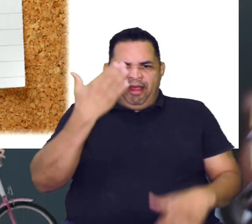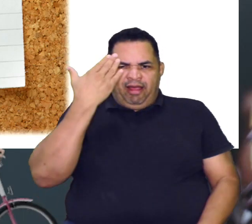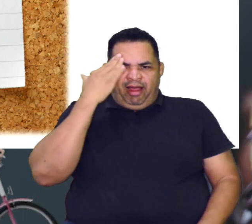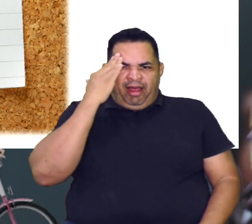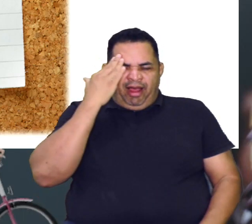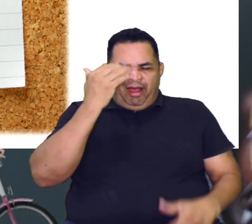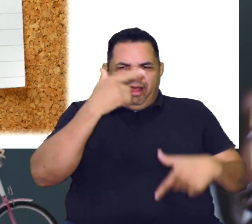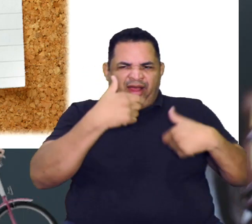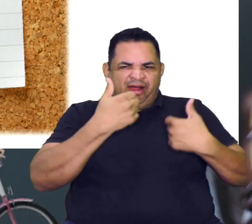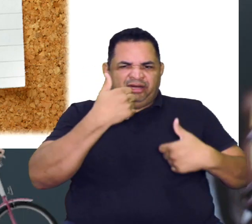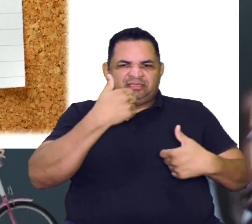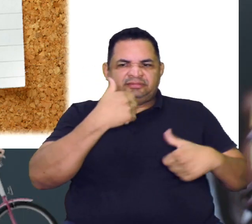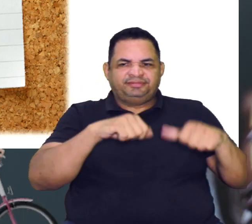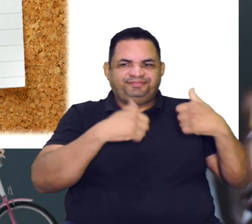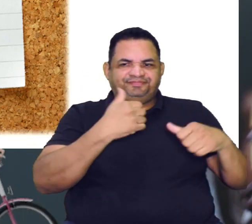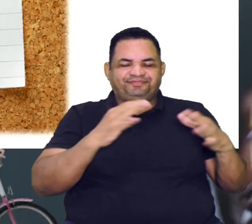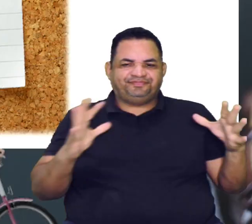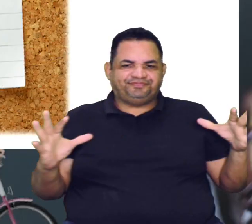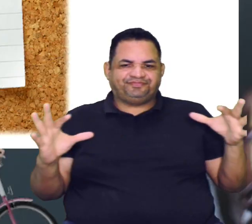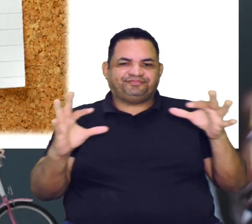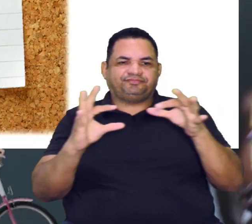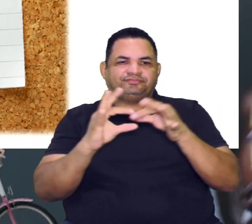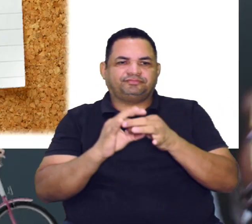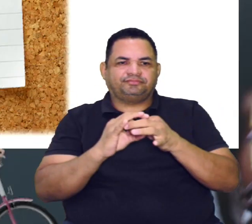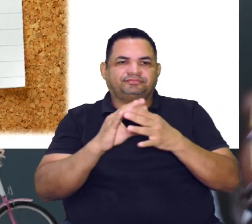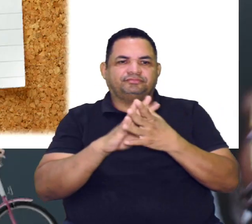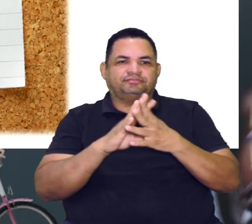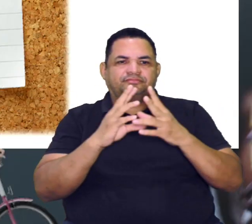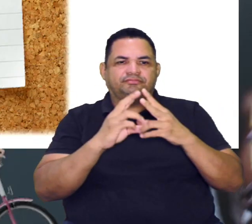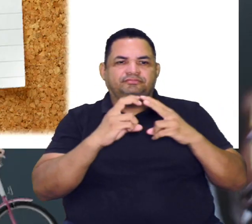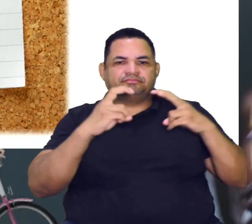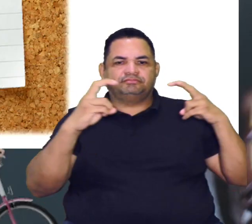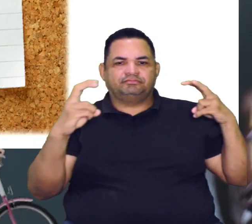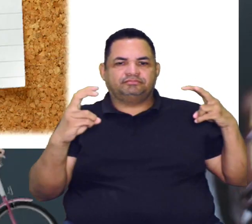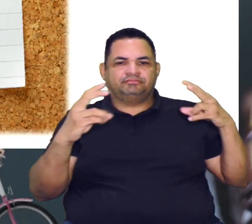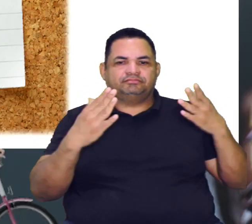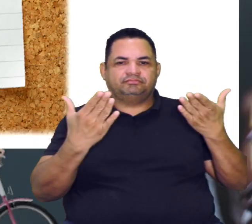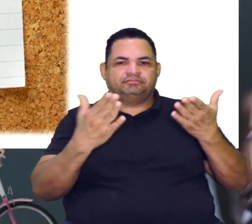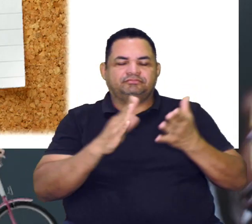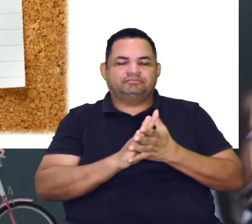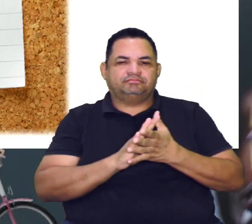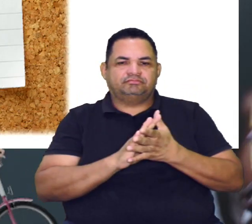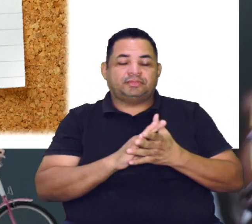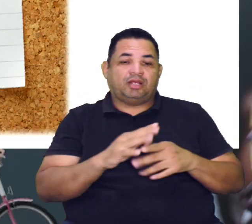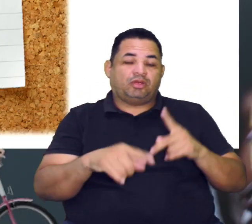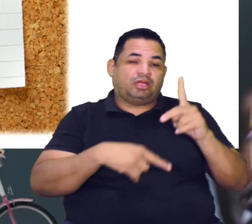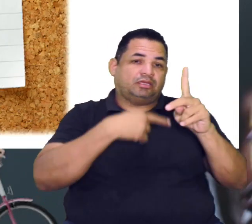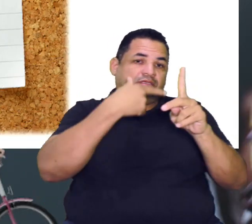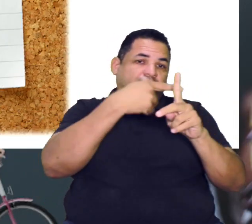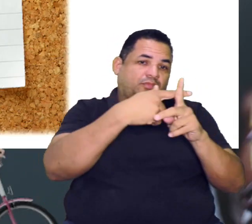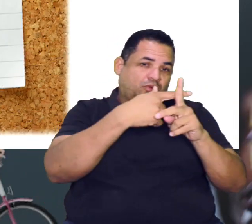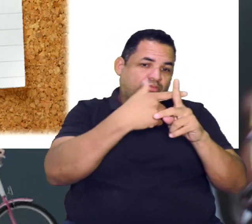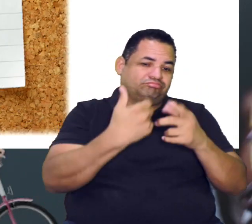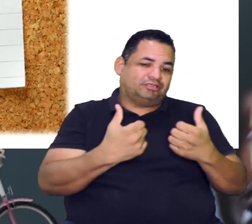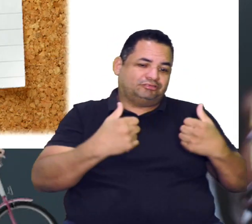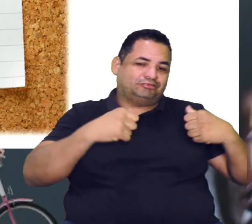nesse contexto digital. Então a gente percebe alguns aspectos positivos e alguns aspectos